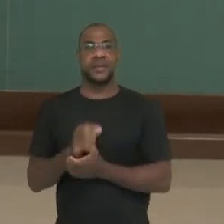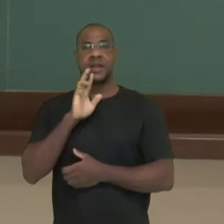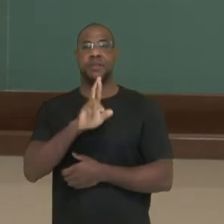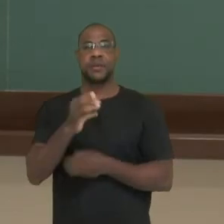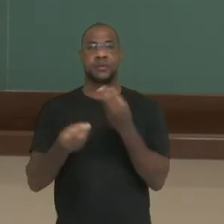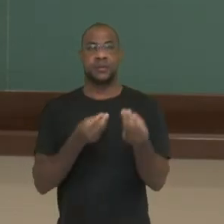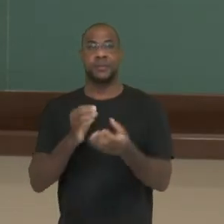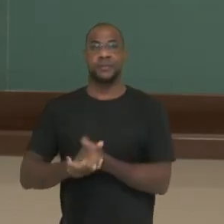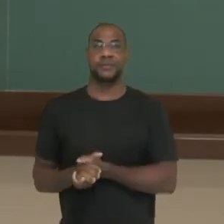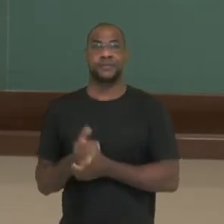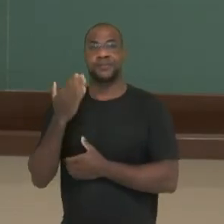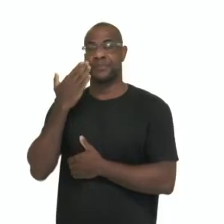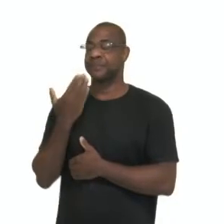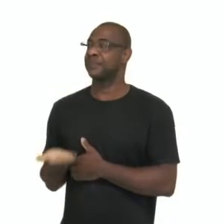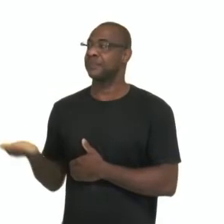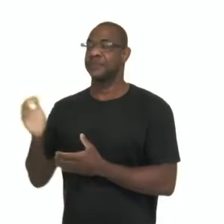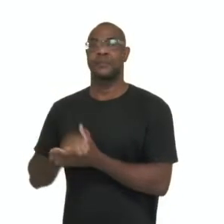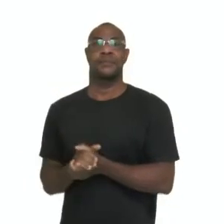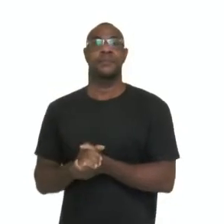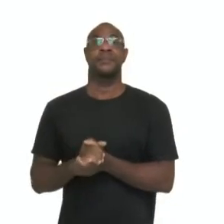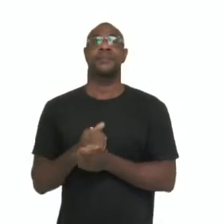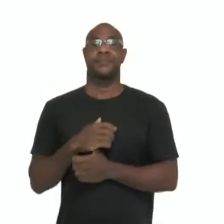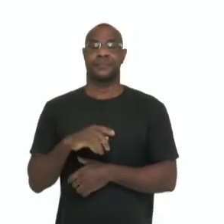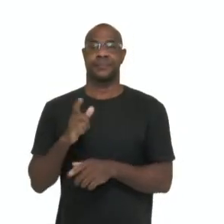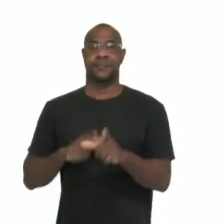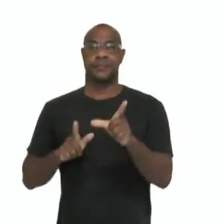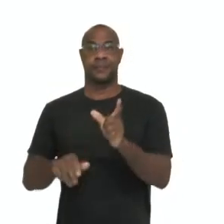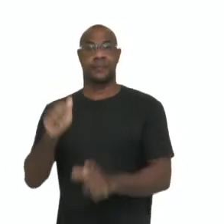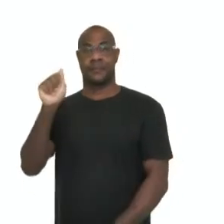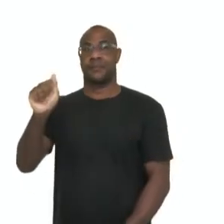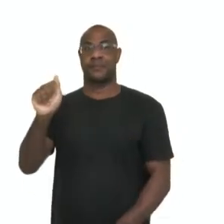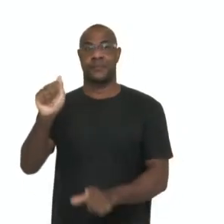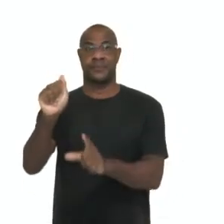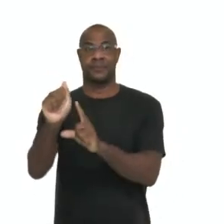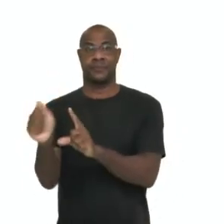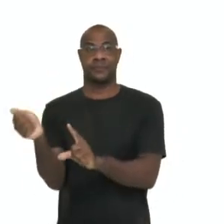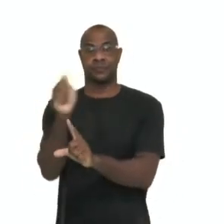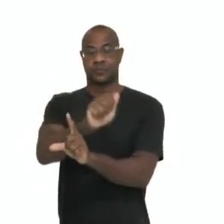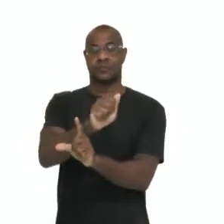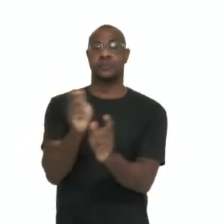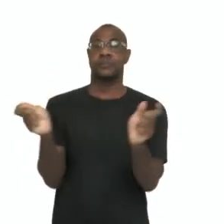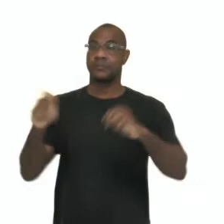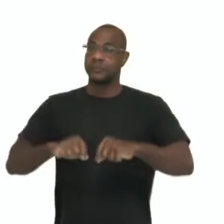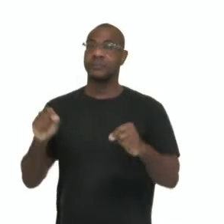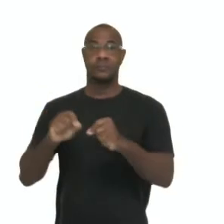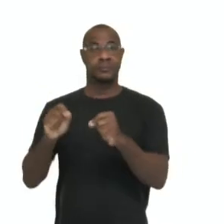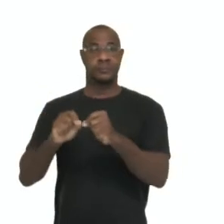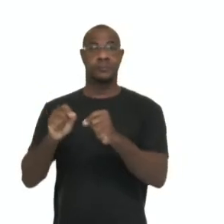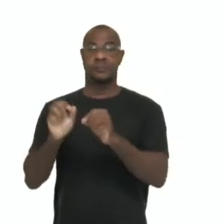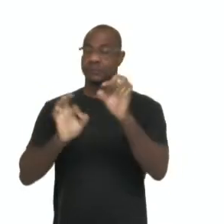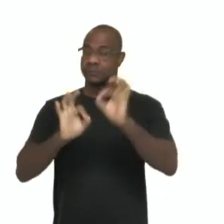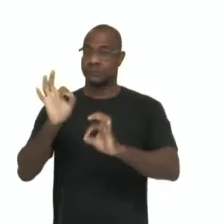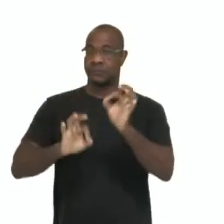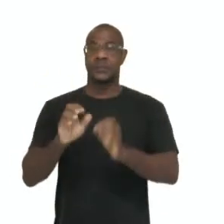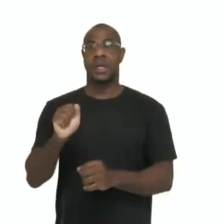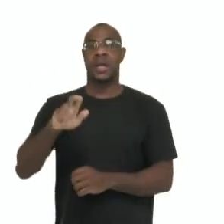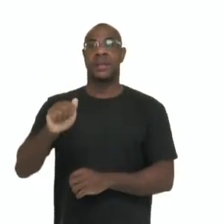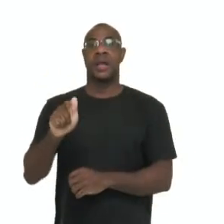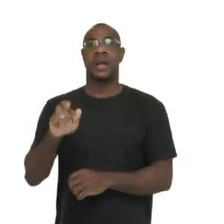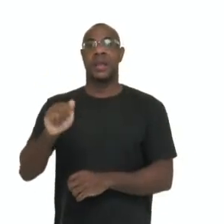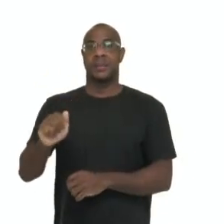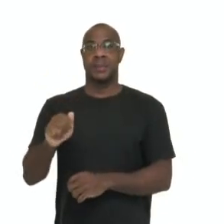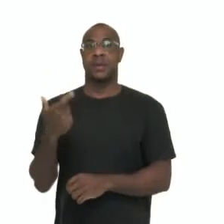você acertou. Fixamos uma letra A e fazemos os possíveis anagramas com as